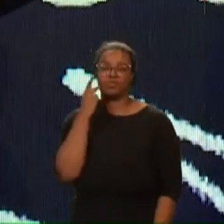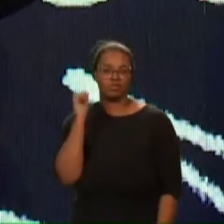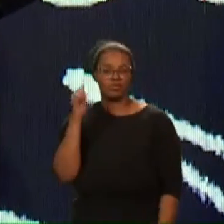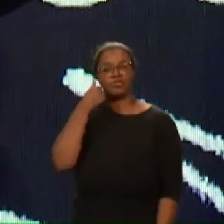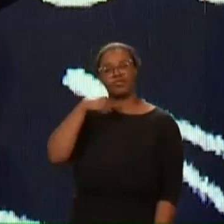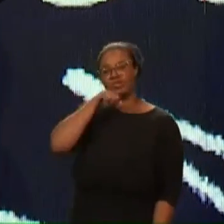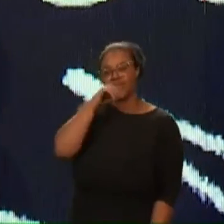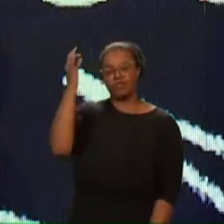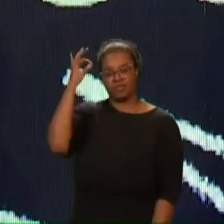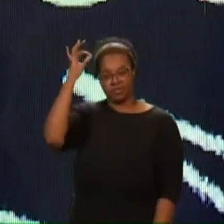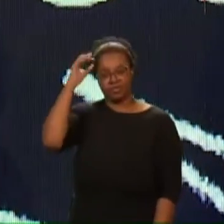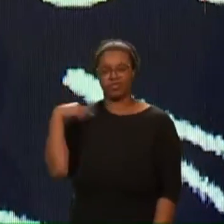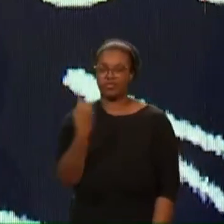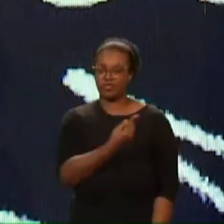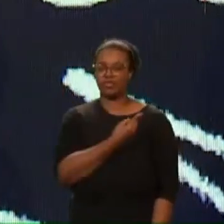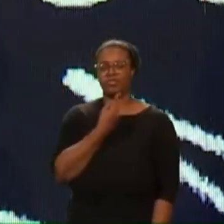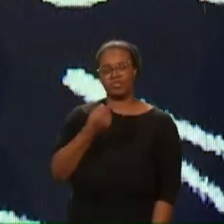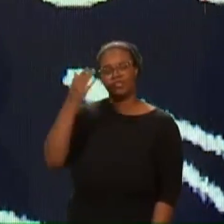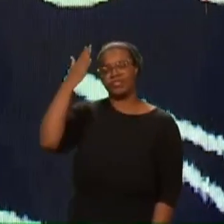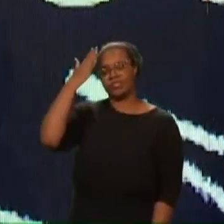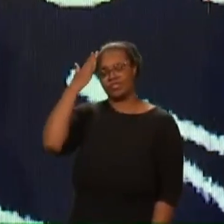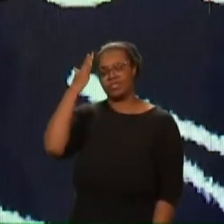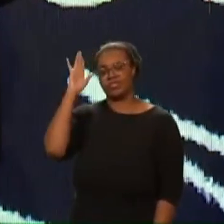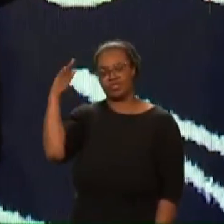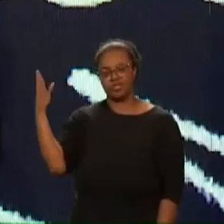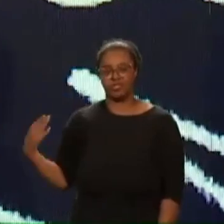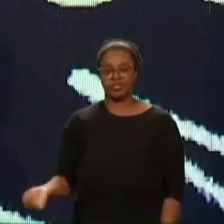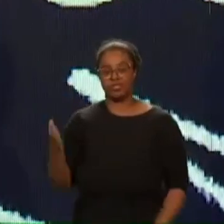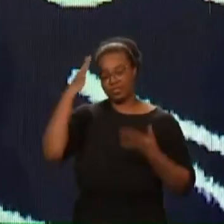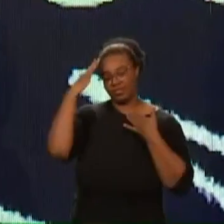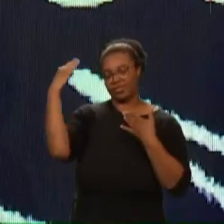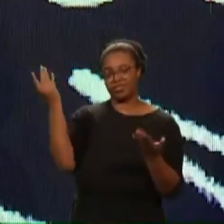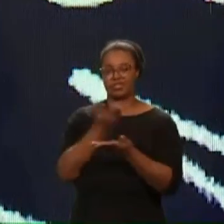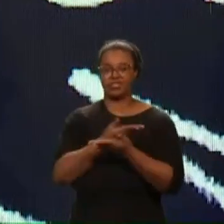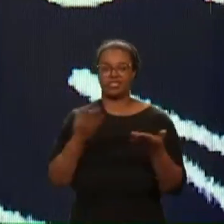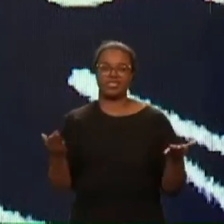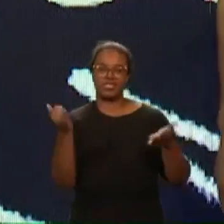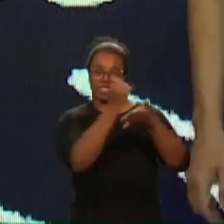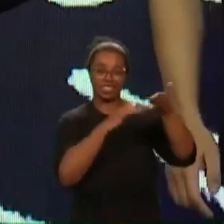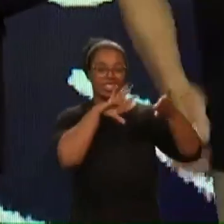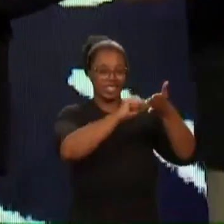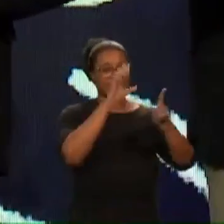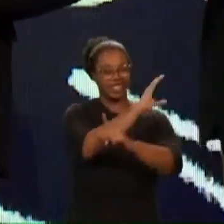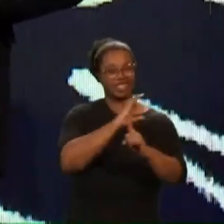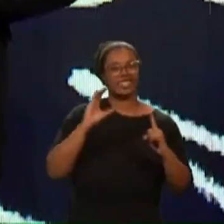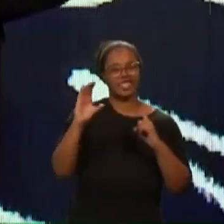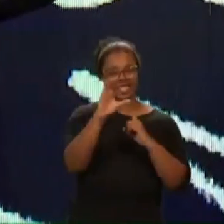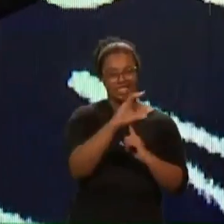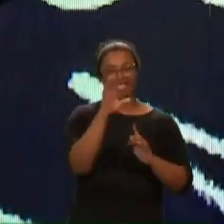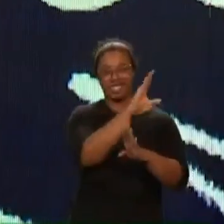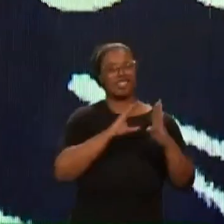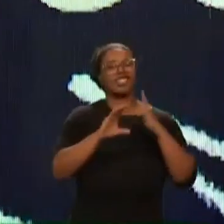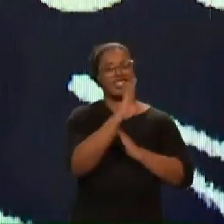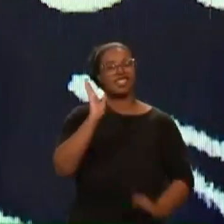Honrar aquilo que vocês carregam muito obrigada a todos e eu quero dizer que as matrículas do seminário teológico Carisma Matriz já